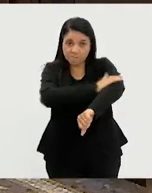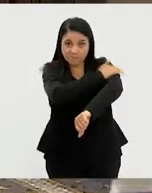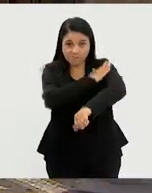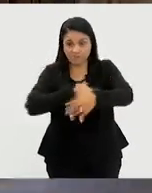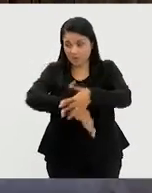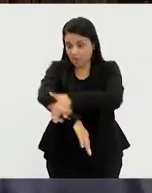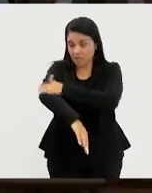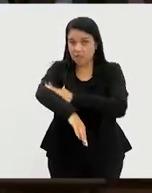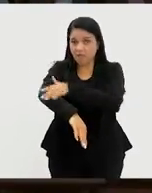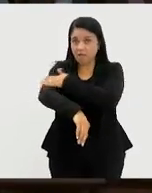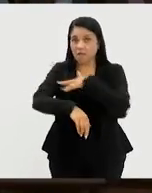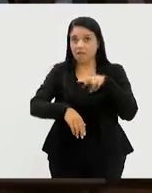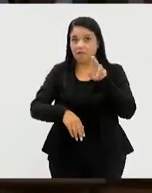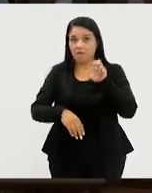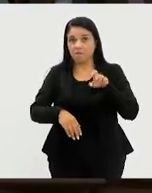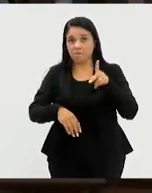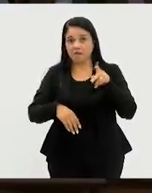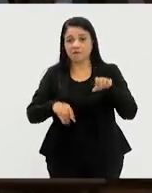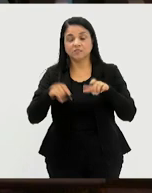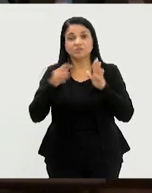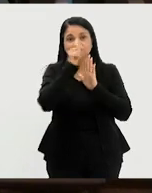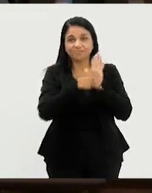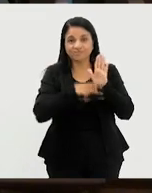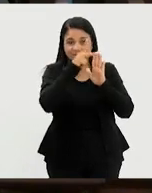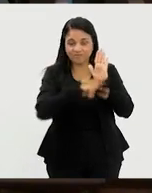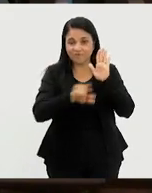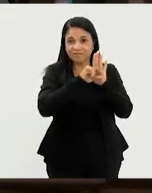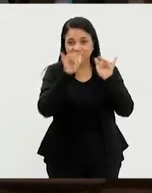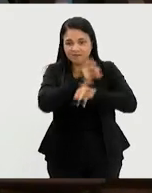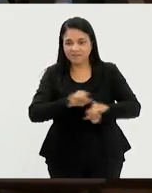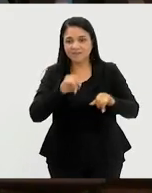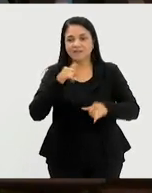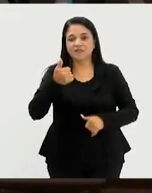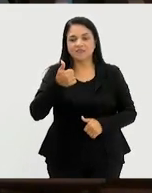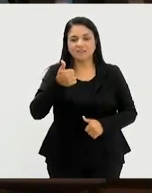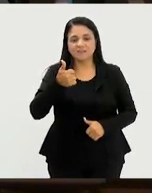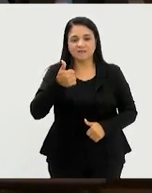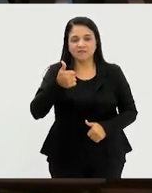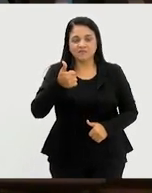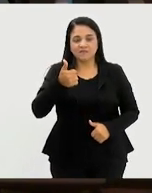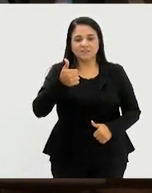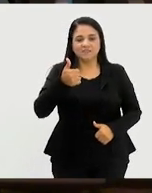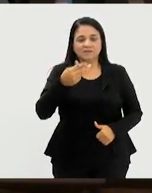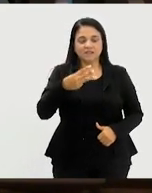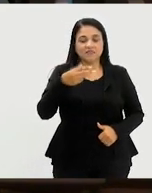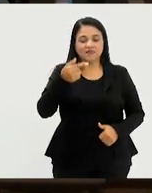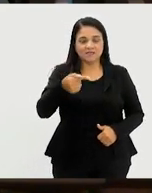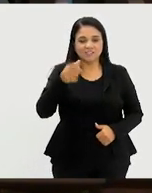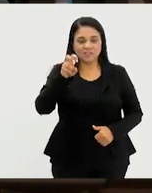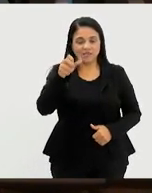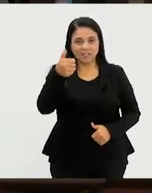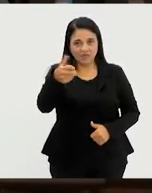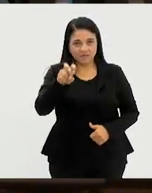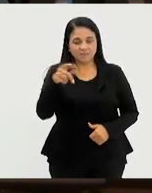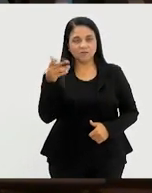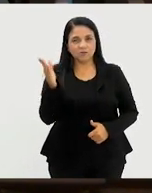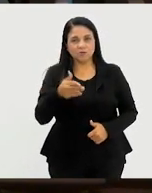usando anuncio projeto de lei número 37 155 17 autoria do deputado Atlas que altera a lei